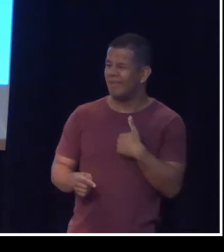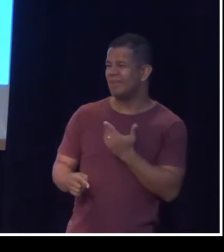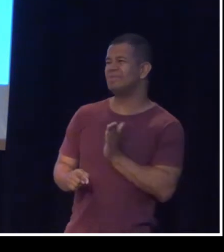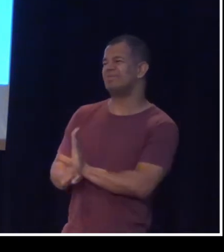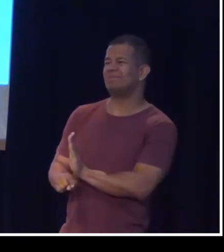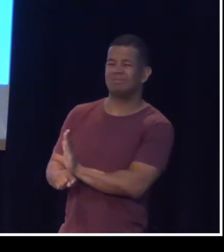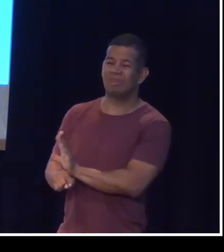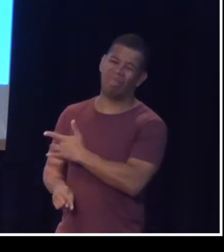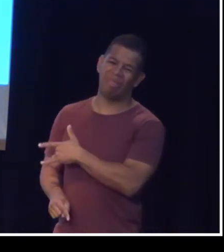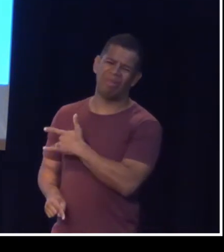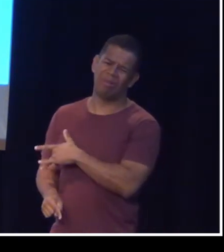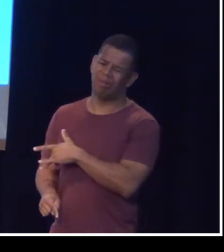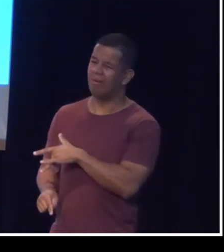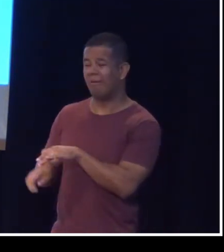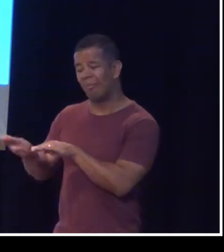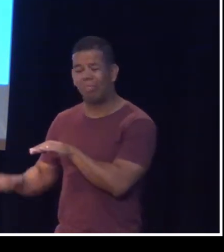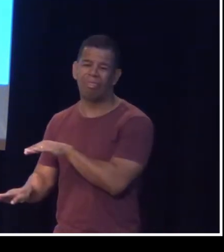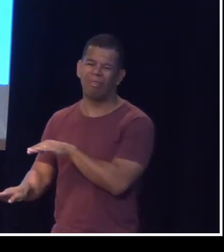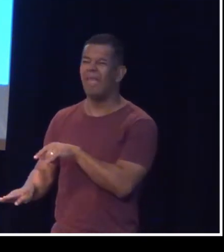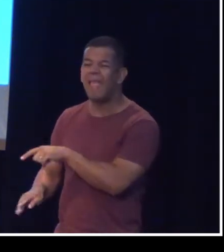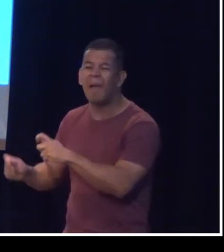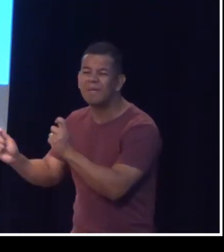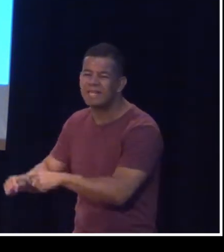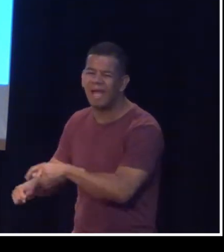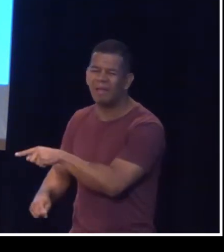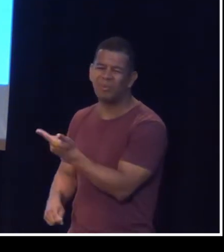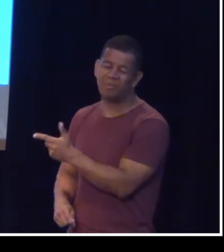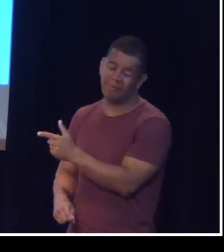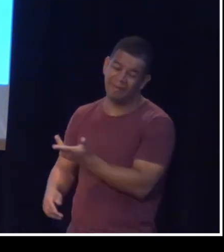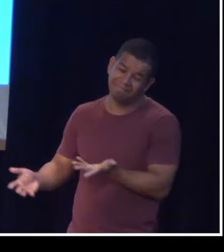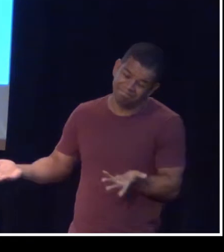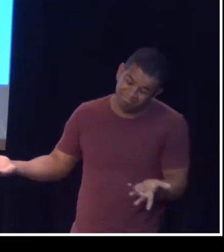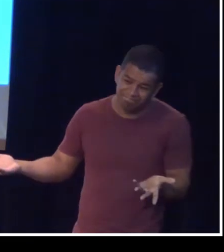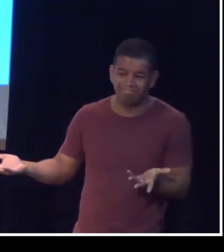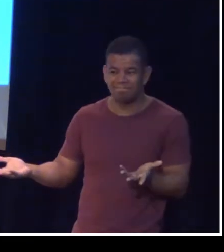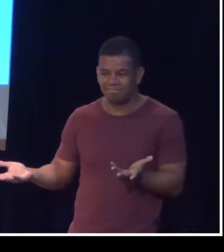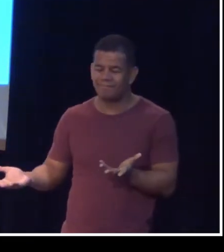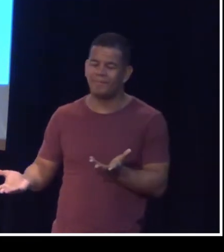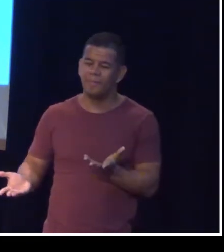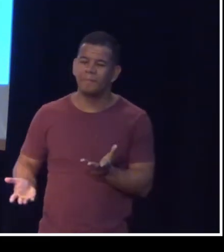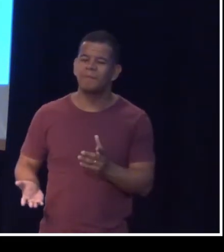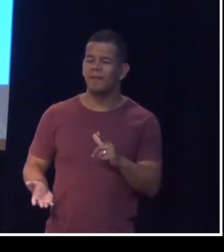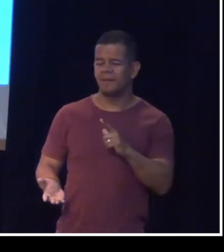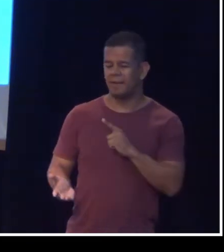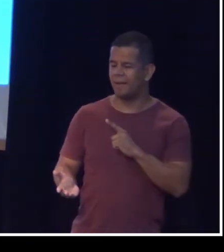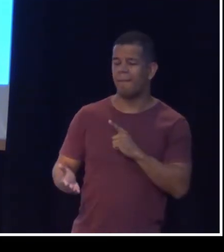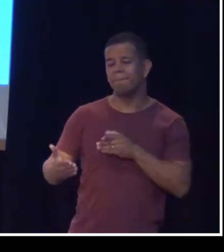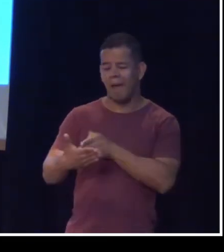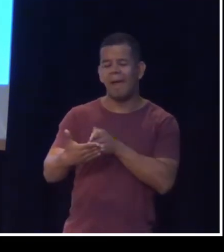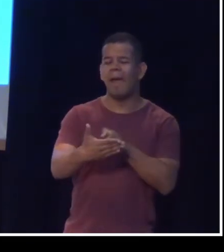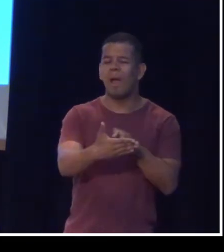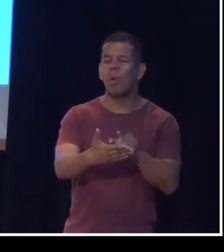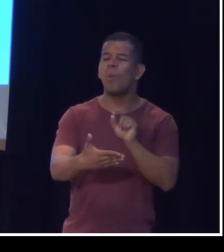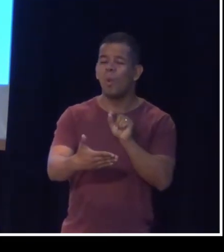ser bem menor, ele não vai ter tanta capacidade de poder fazer. Barreira atitudinal de superproteção, né? A gente também tem